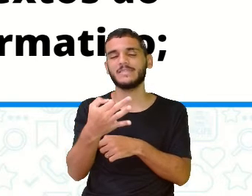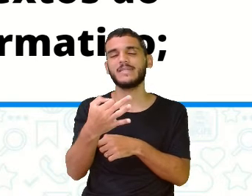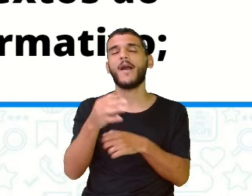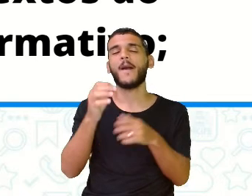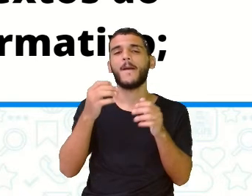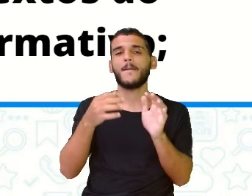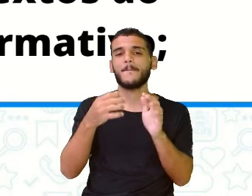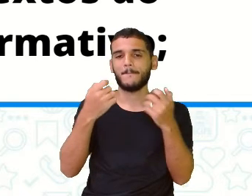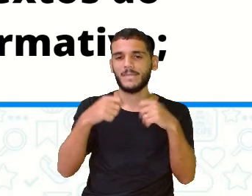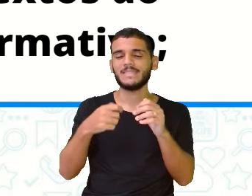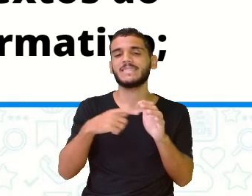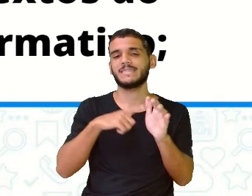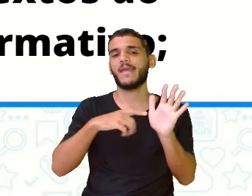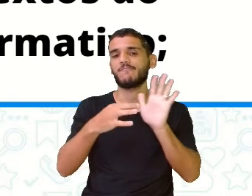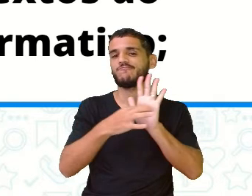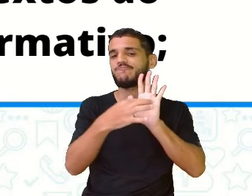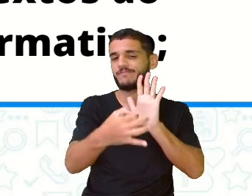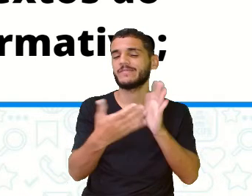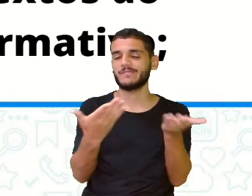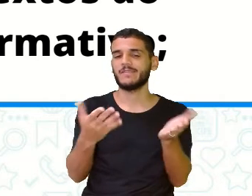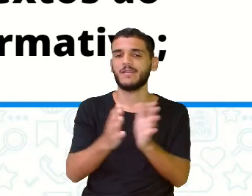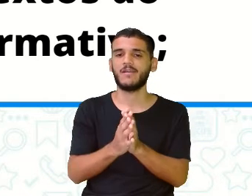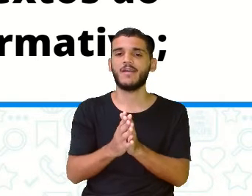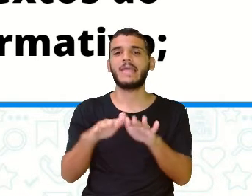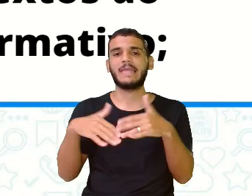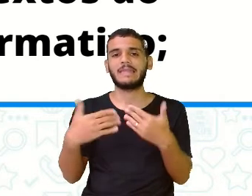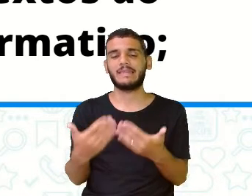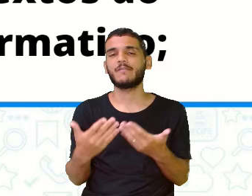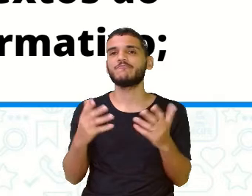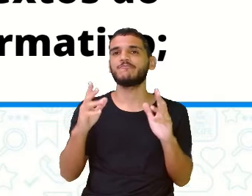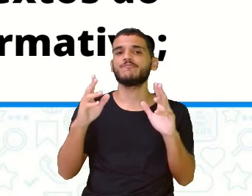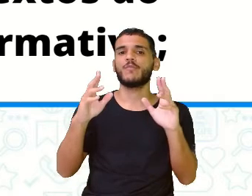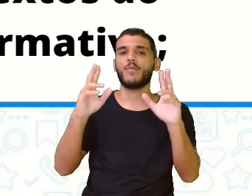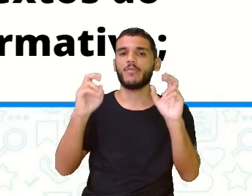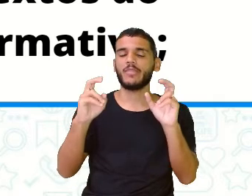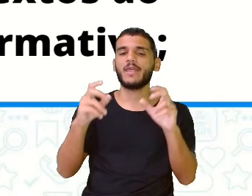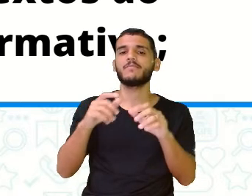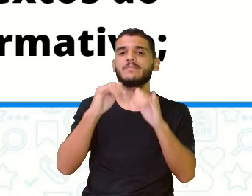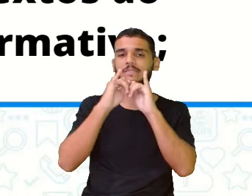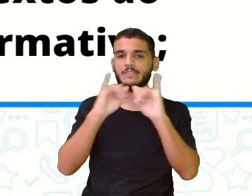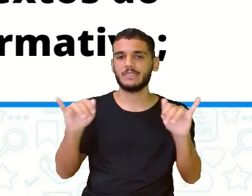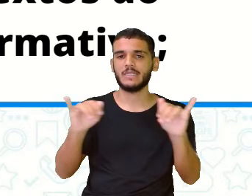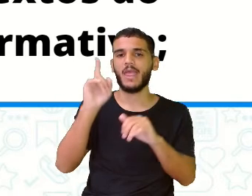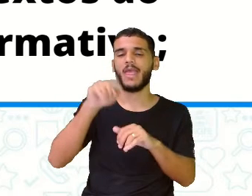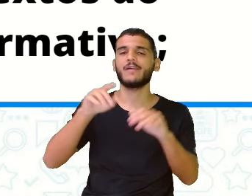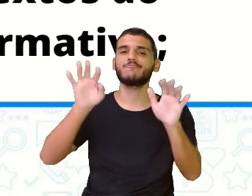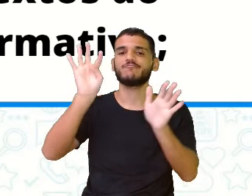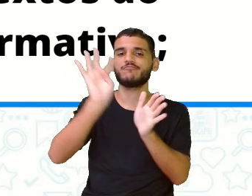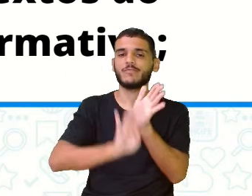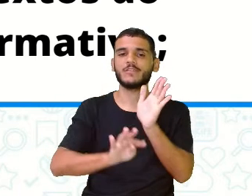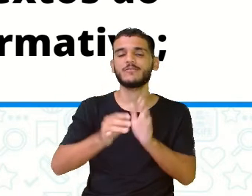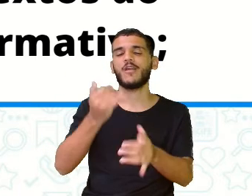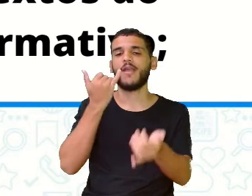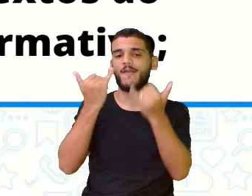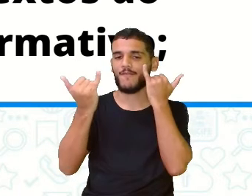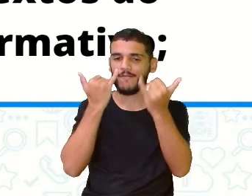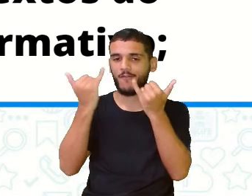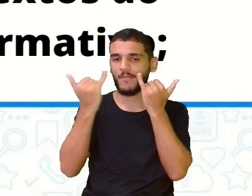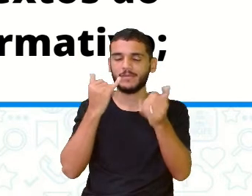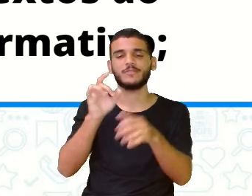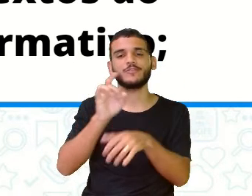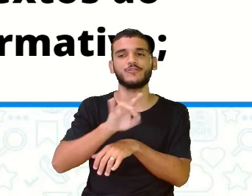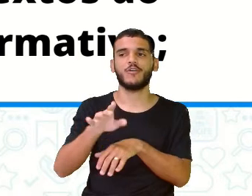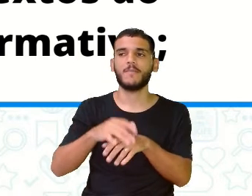ali do jornalista, enquanto a notícia está entre os textos do jornalismo informativo.